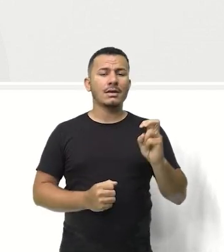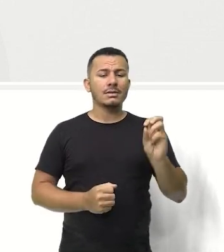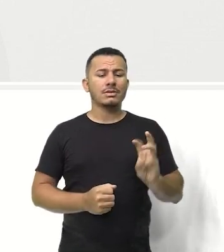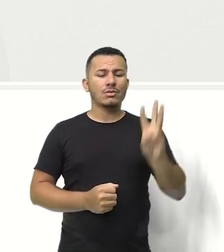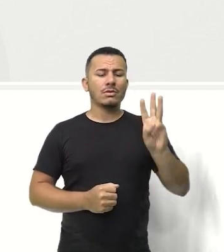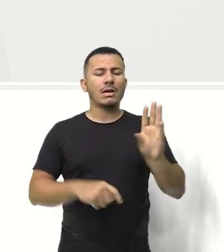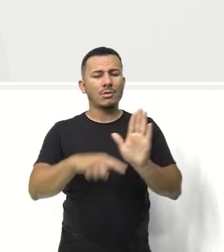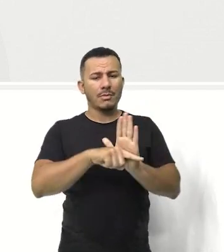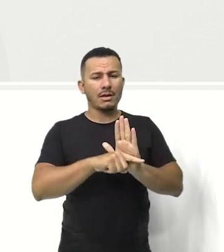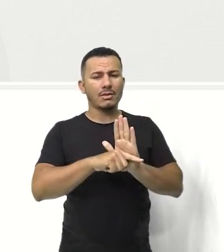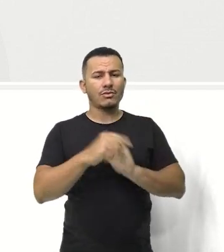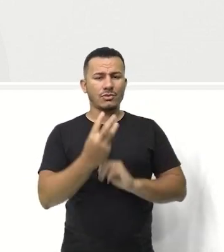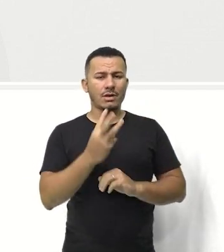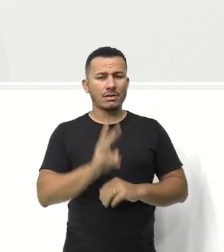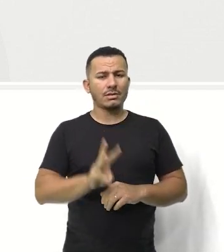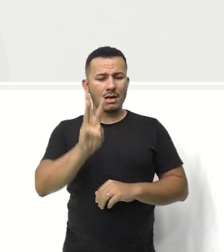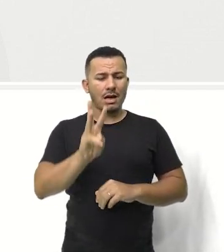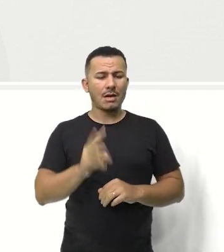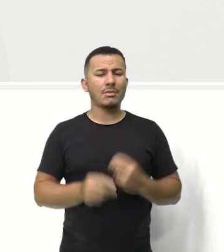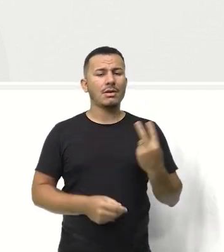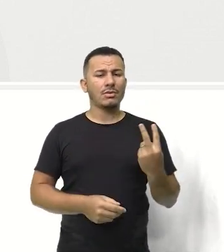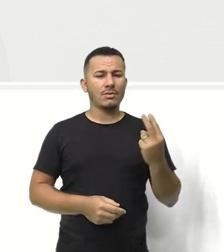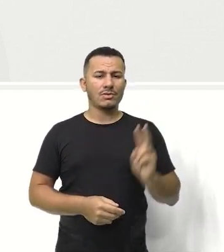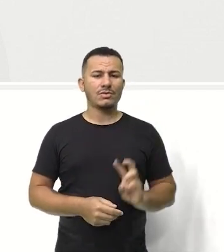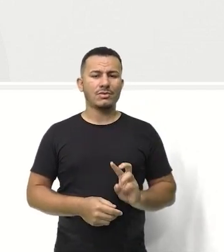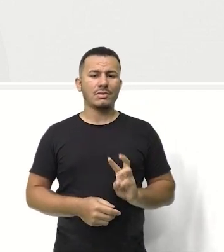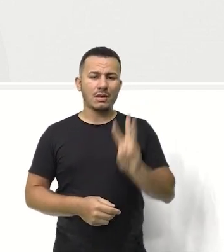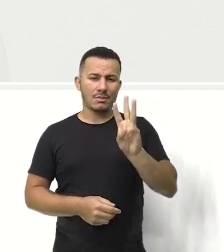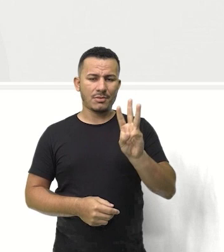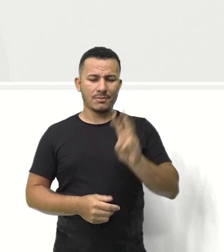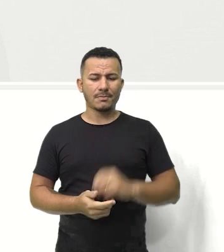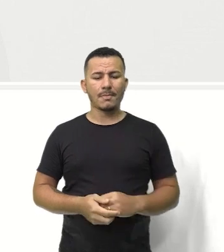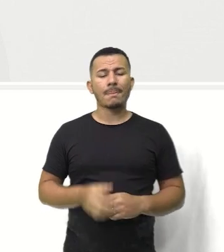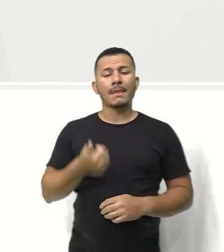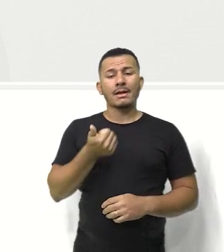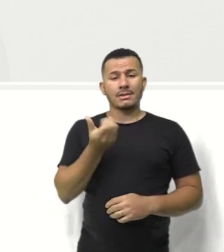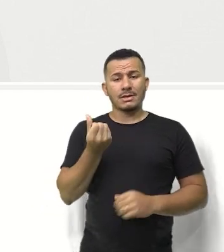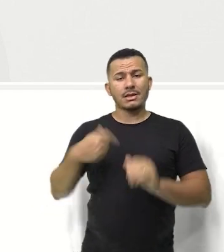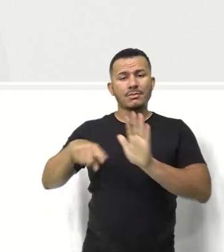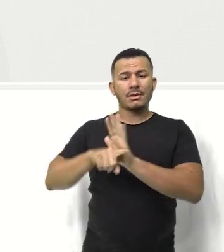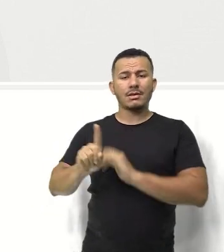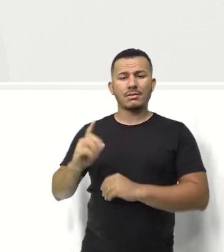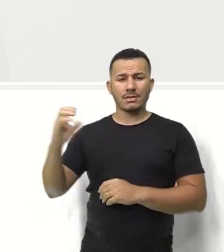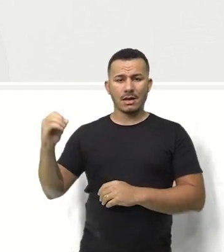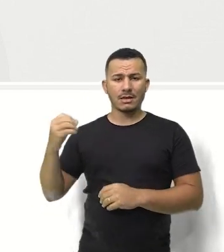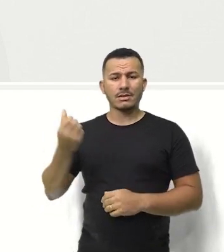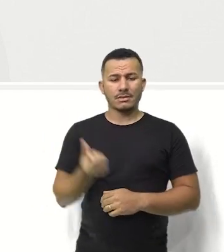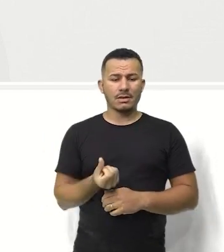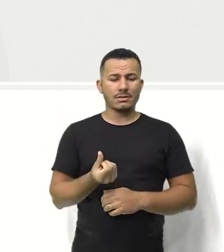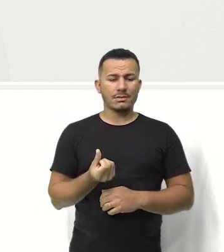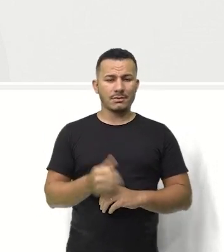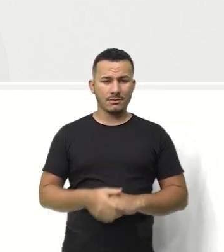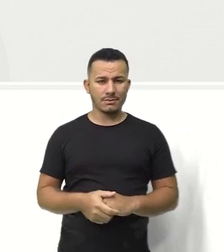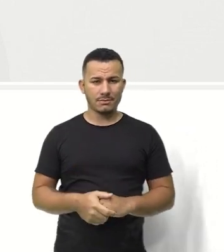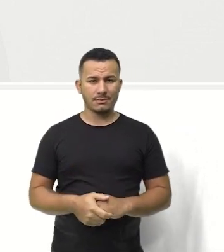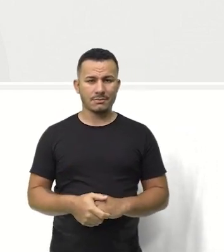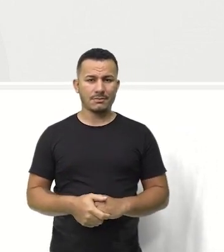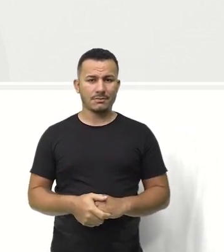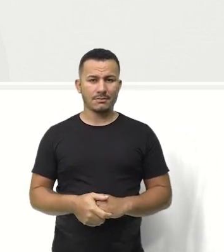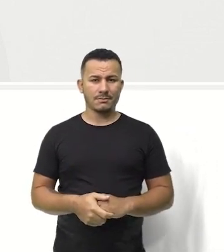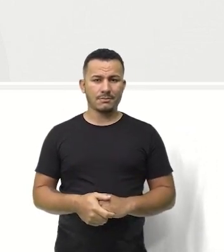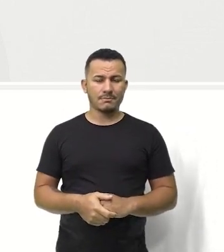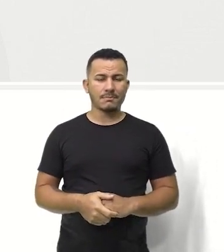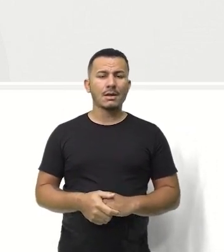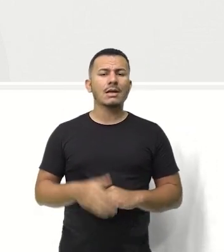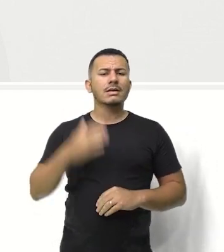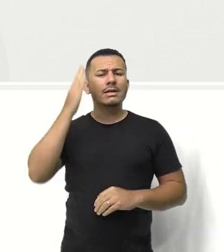lado. É hora de equacionar. 5W menos 3W dá igual a 2W. 16